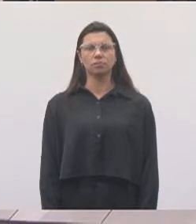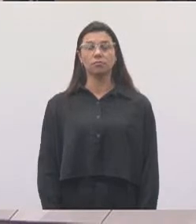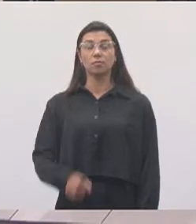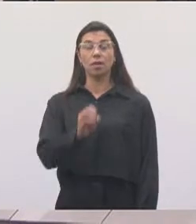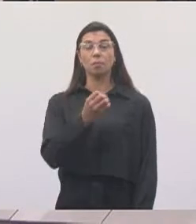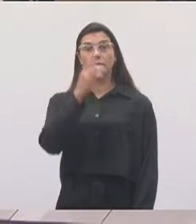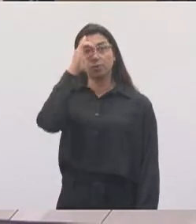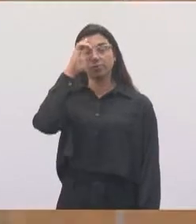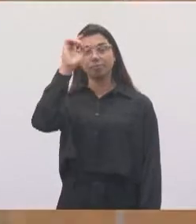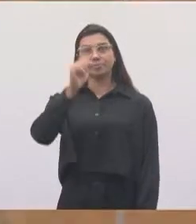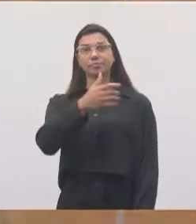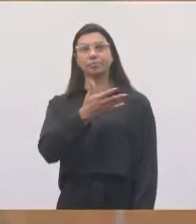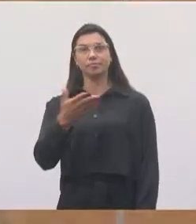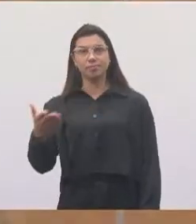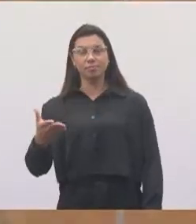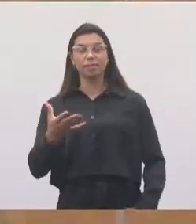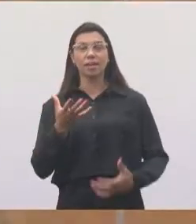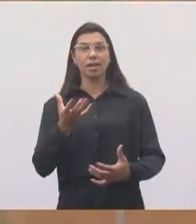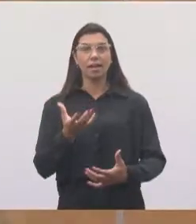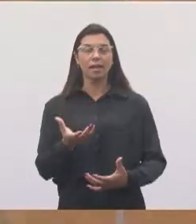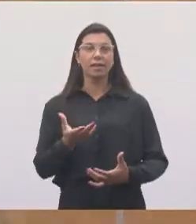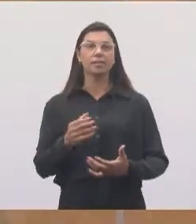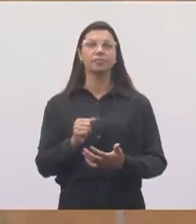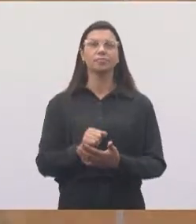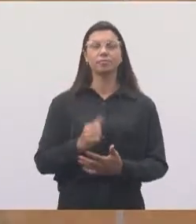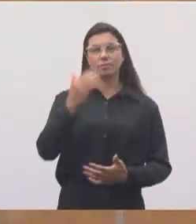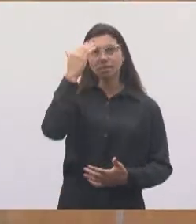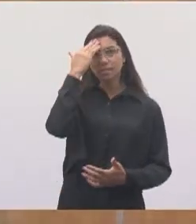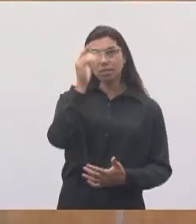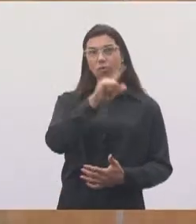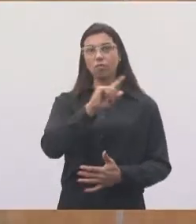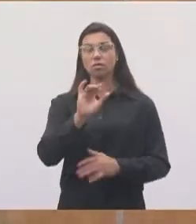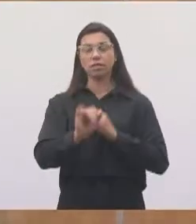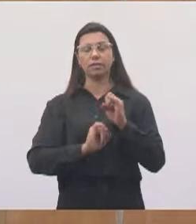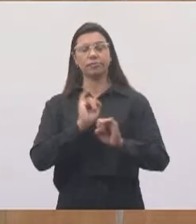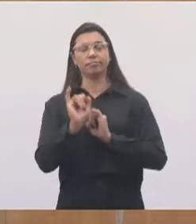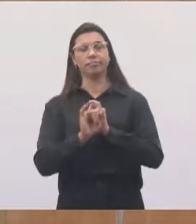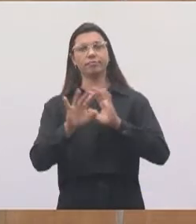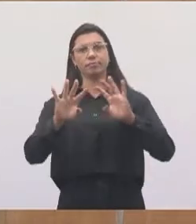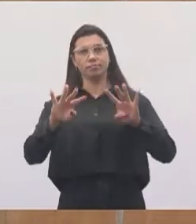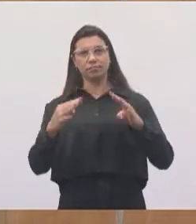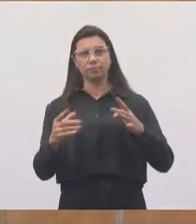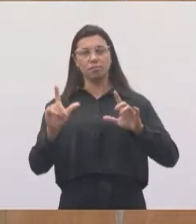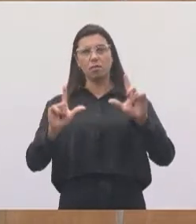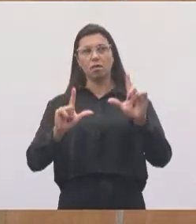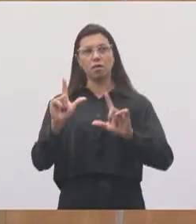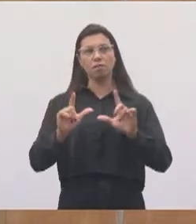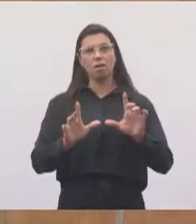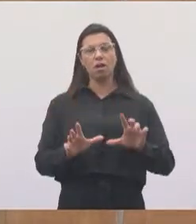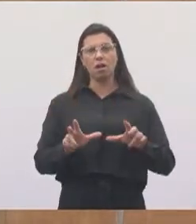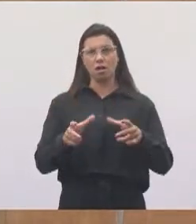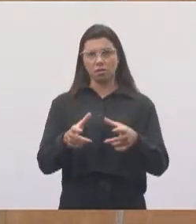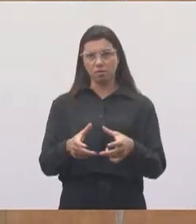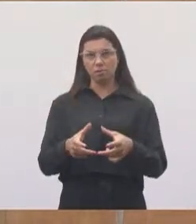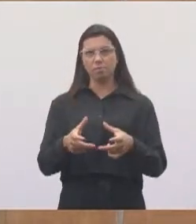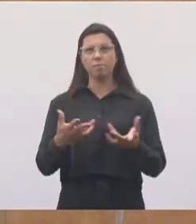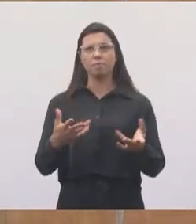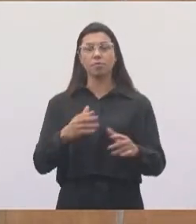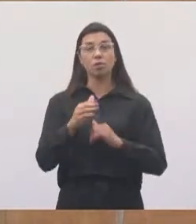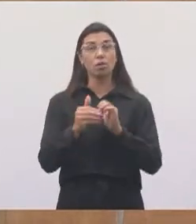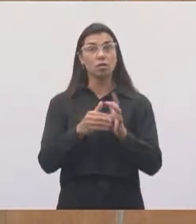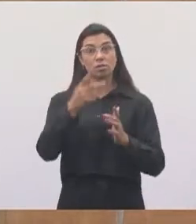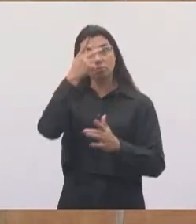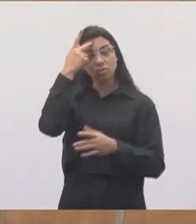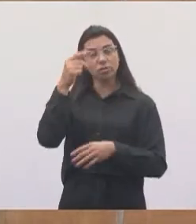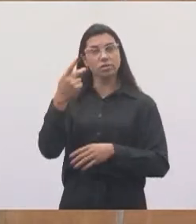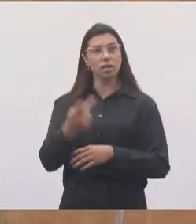Bom dia a todos, quero aqui cumprimentar você que nos acompanha pela internet, pela TV Câmara, todas as pessoas